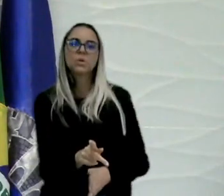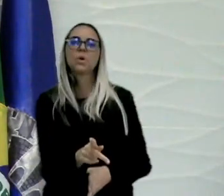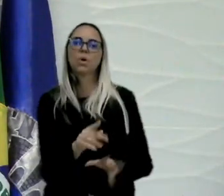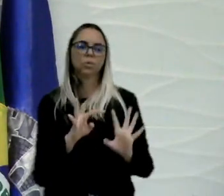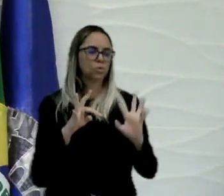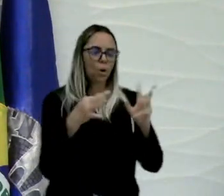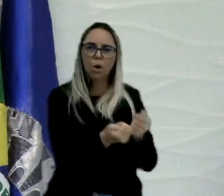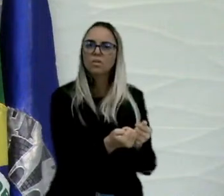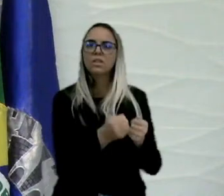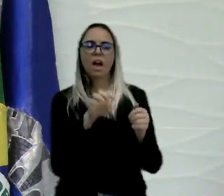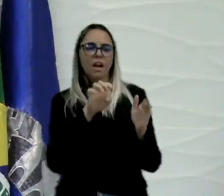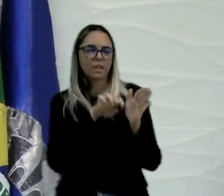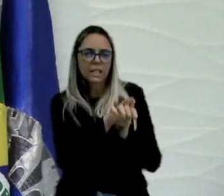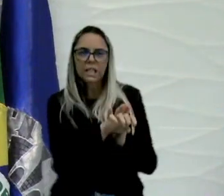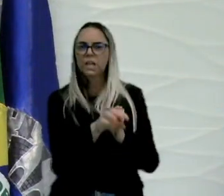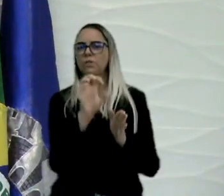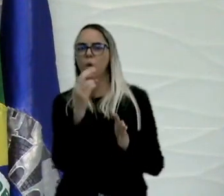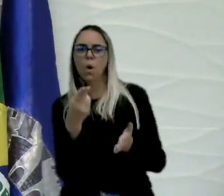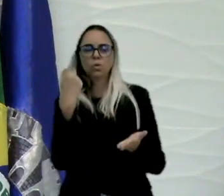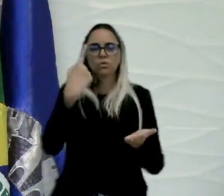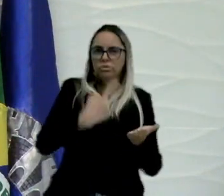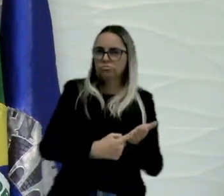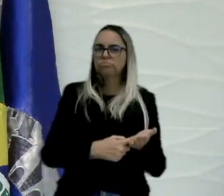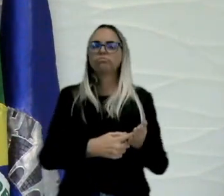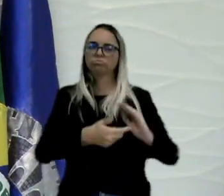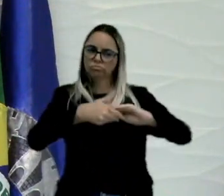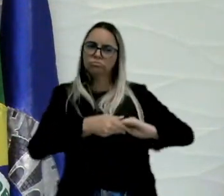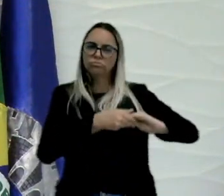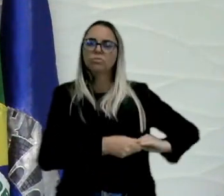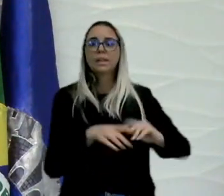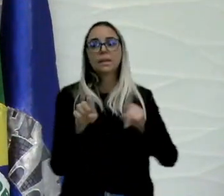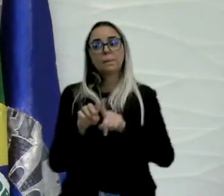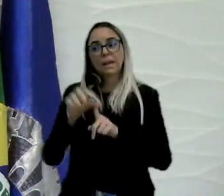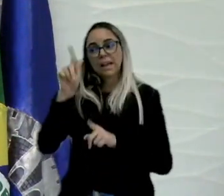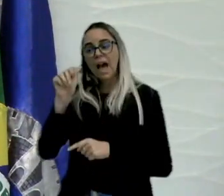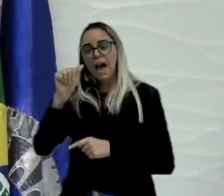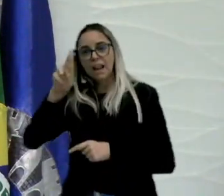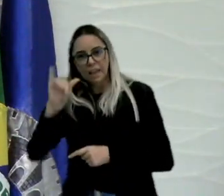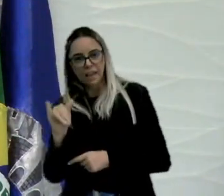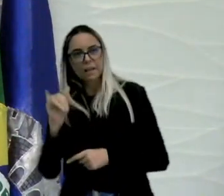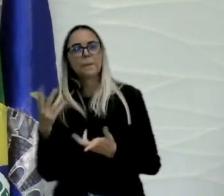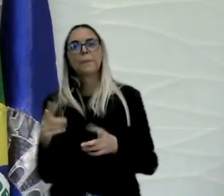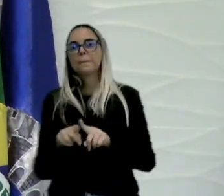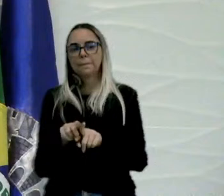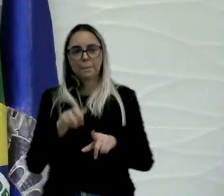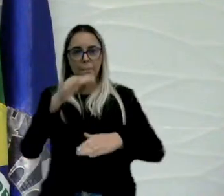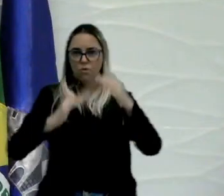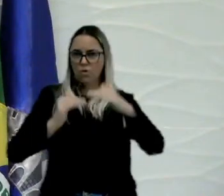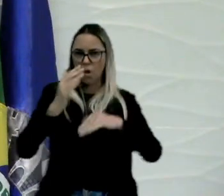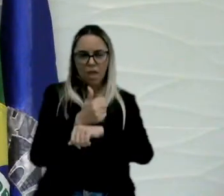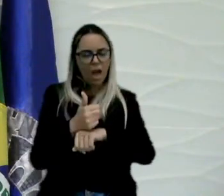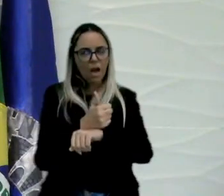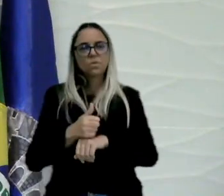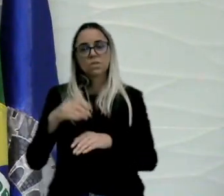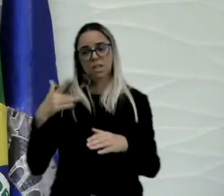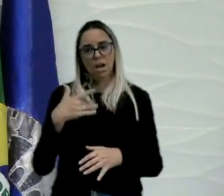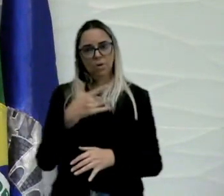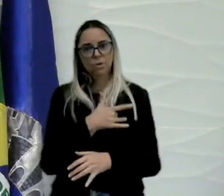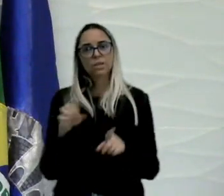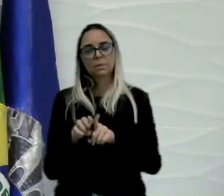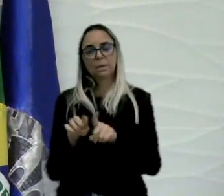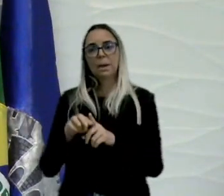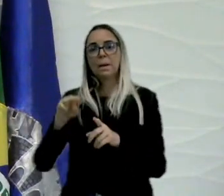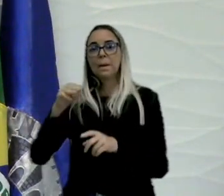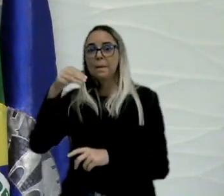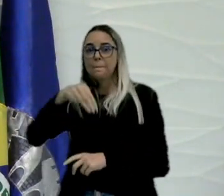efetivos e contratados do nosso municípi Os garis Profissionais de Saúde cumprimentar também Michele do projeto Maria